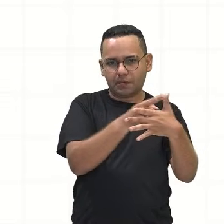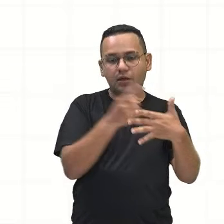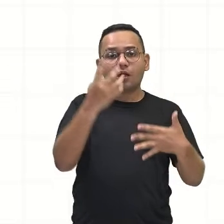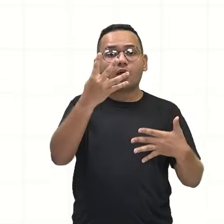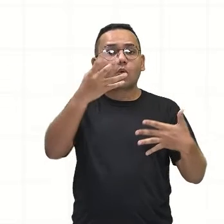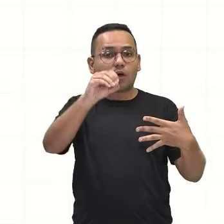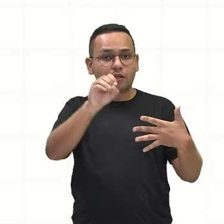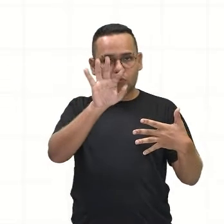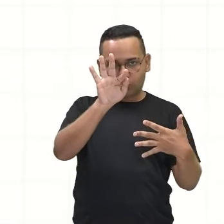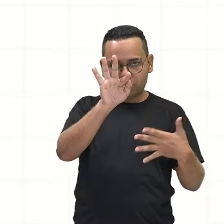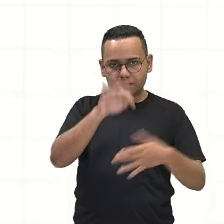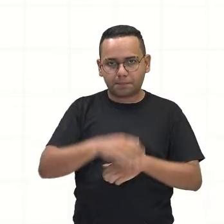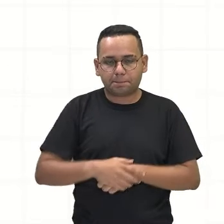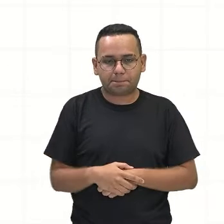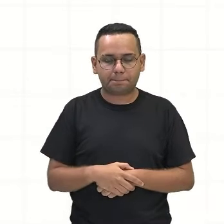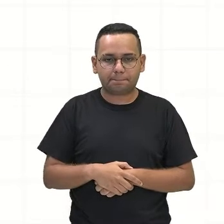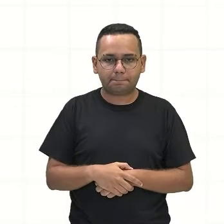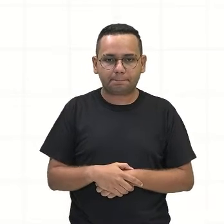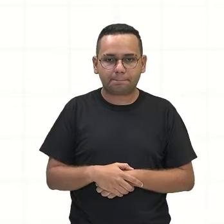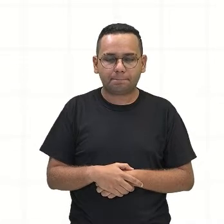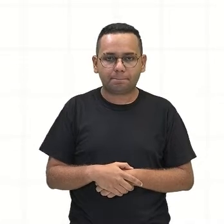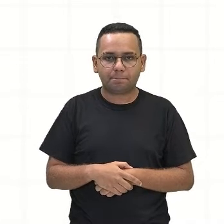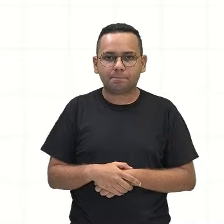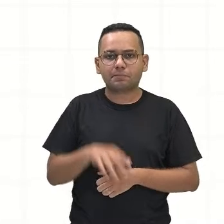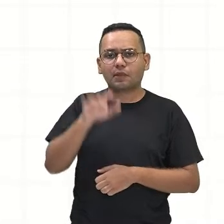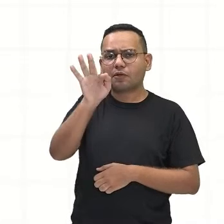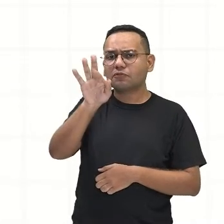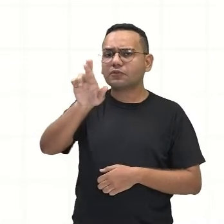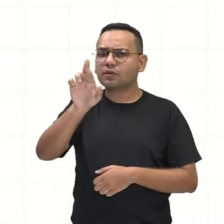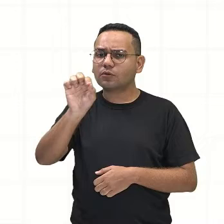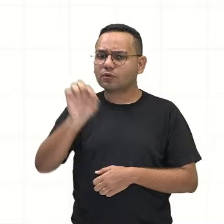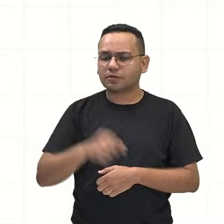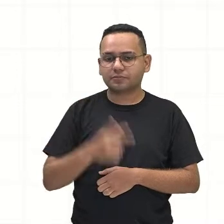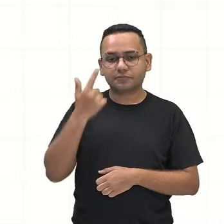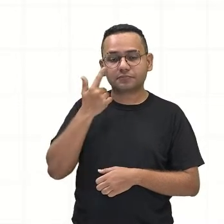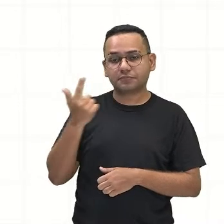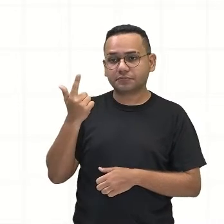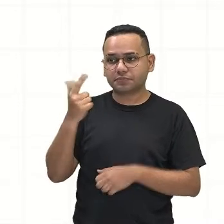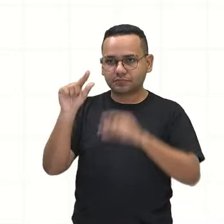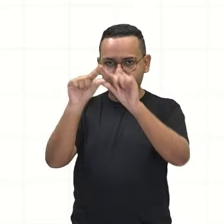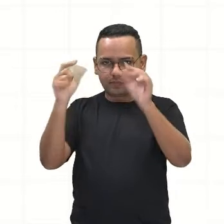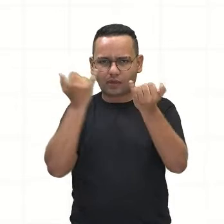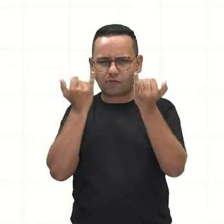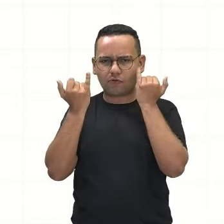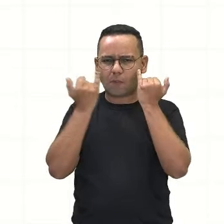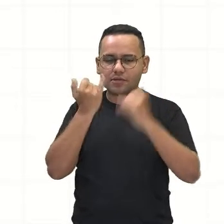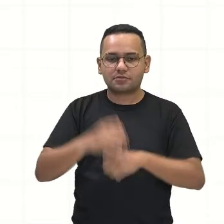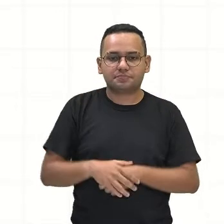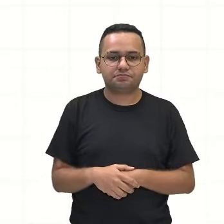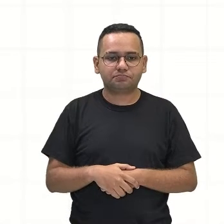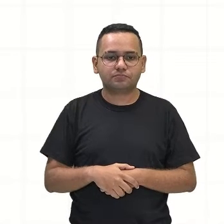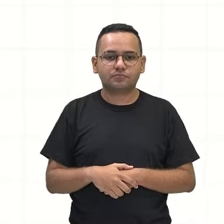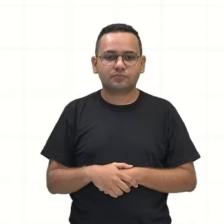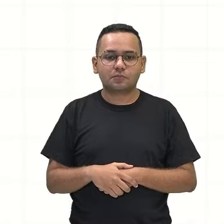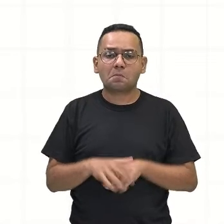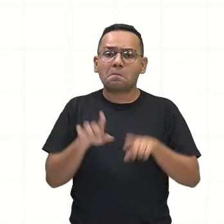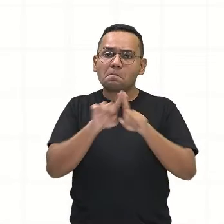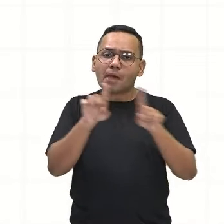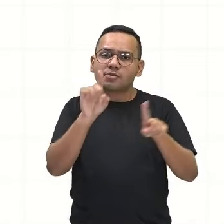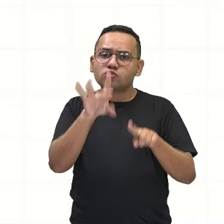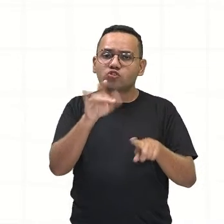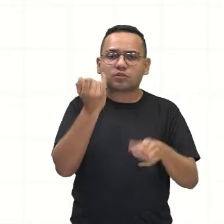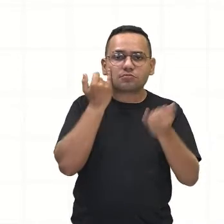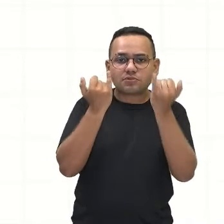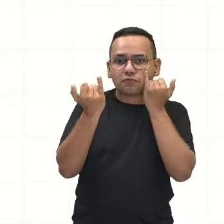40. Então, relativa, tá? Agora nós tínhamos somente a primeira coluna e a segunda,